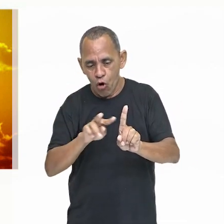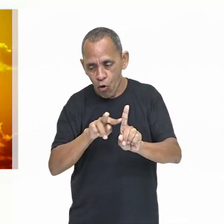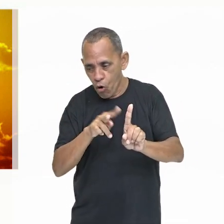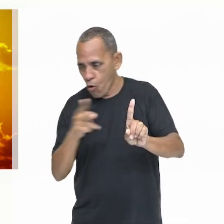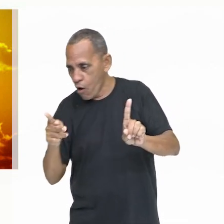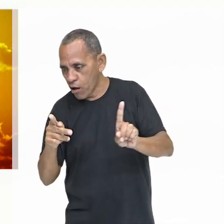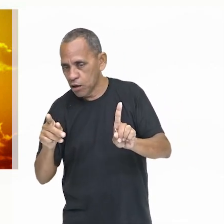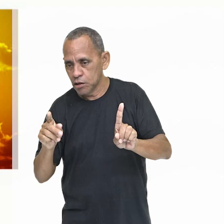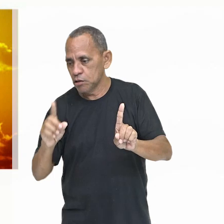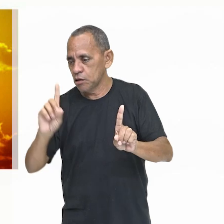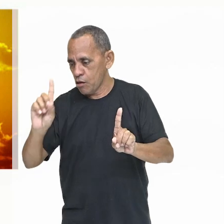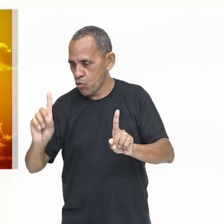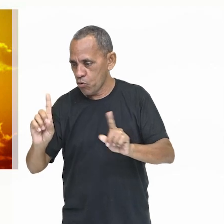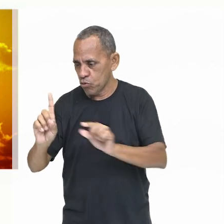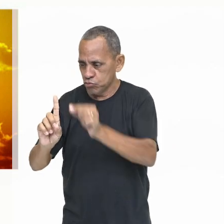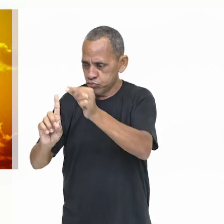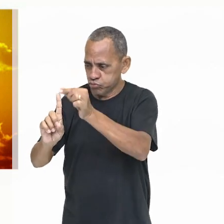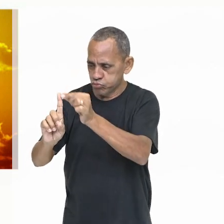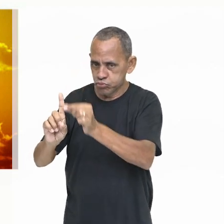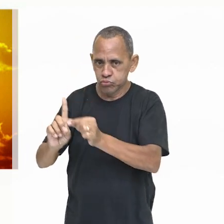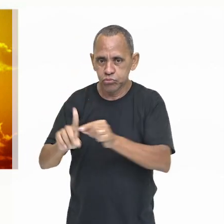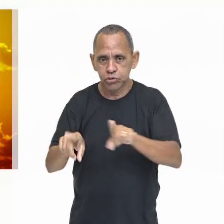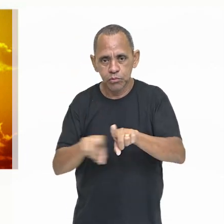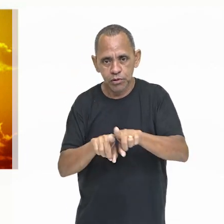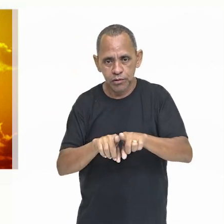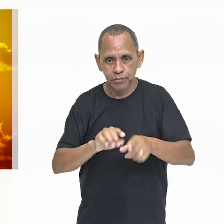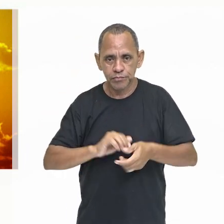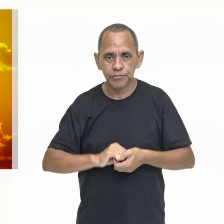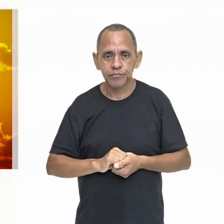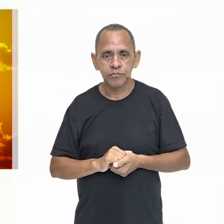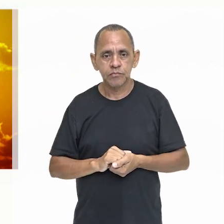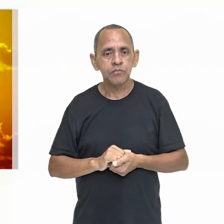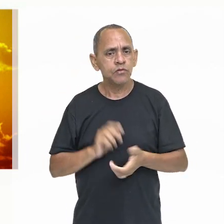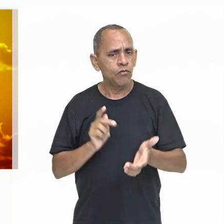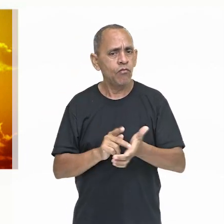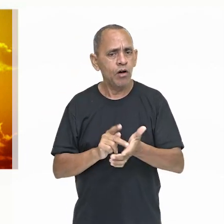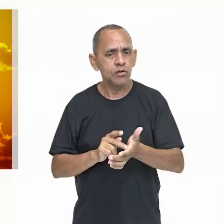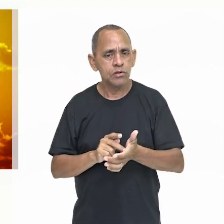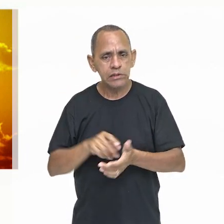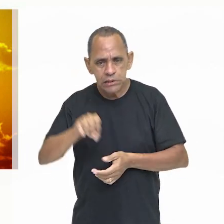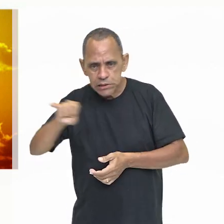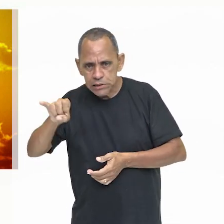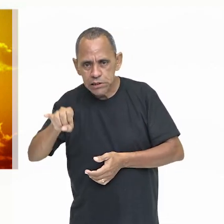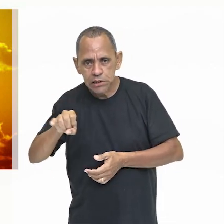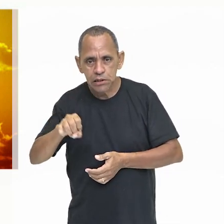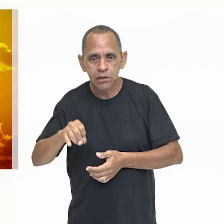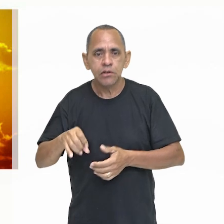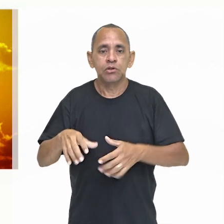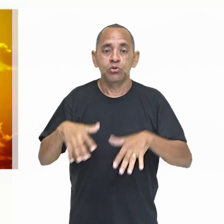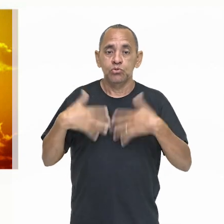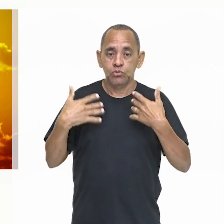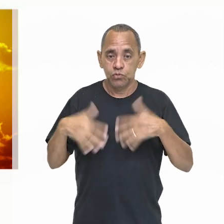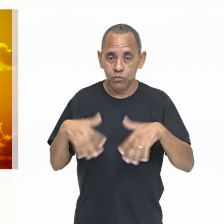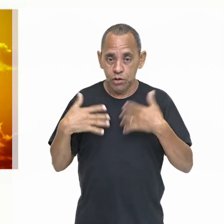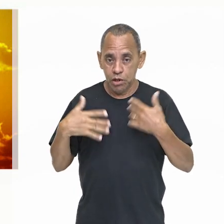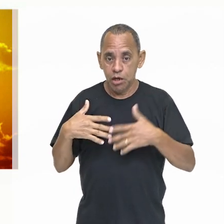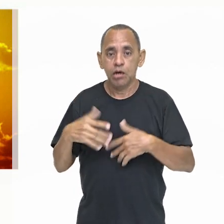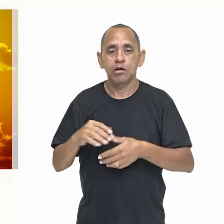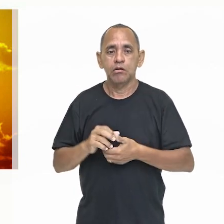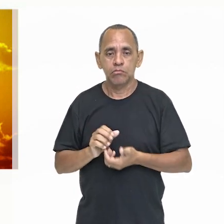temperatura. Claro que quando você está no verão, principalmente em